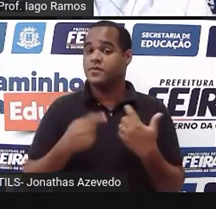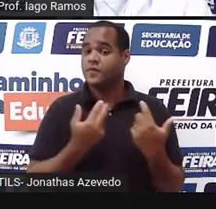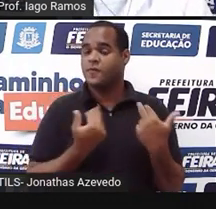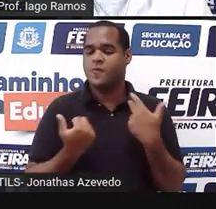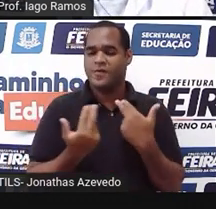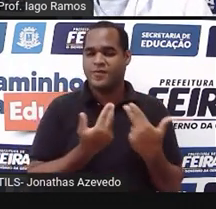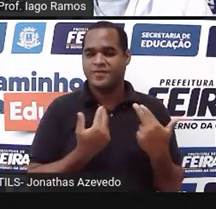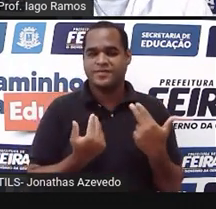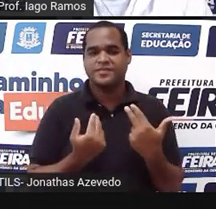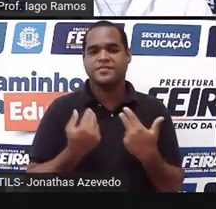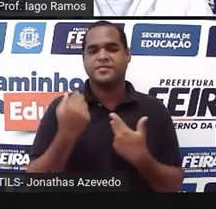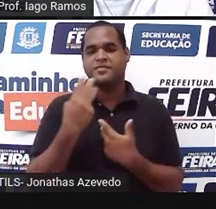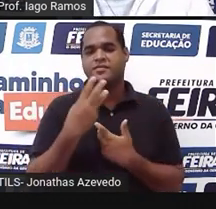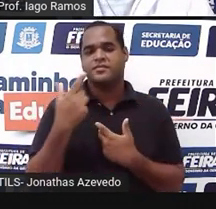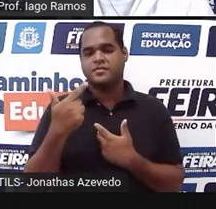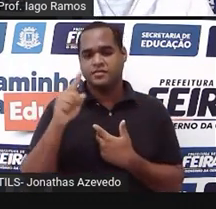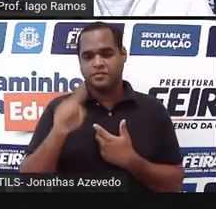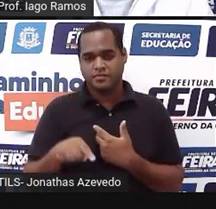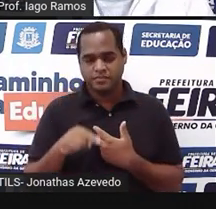mesmos